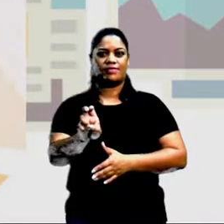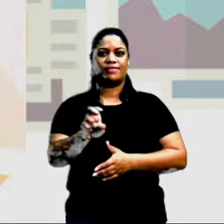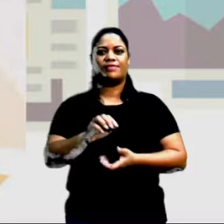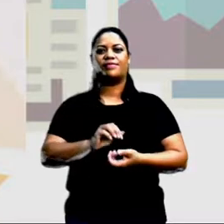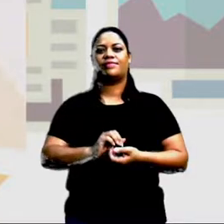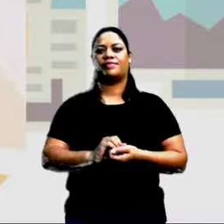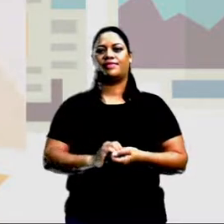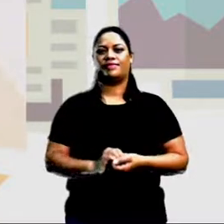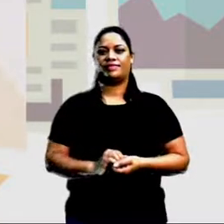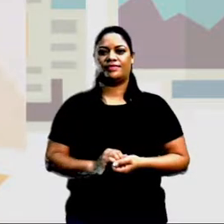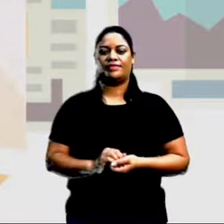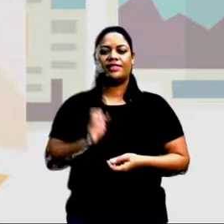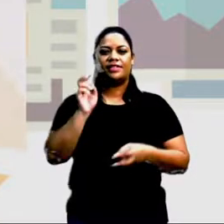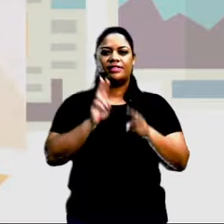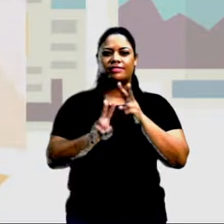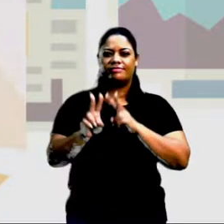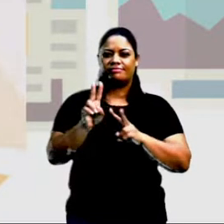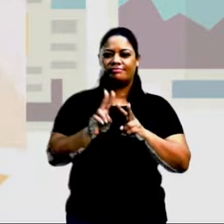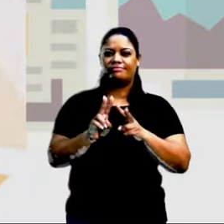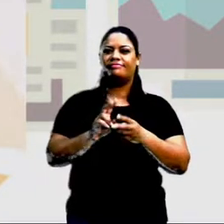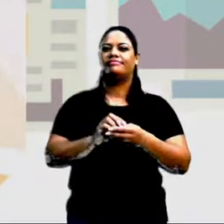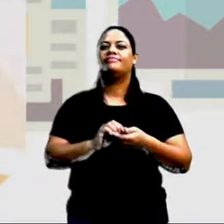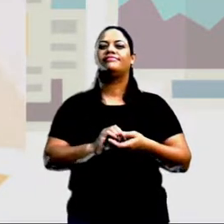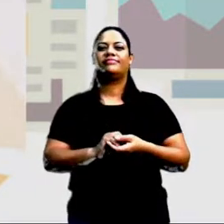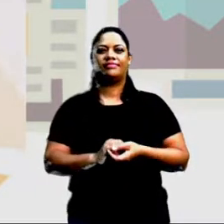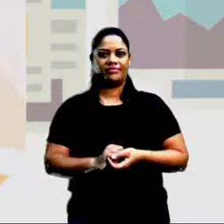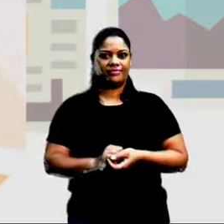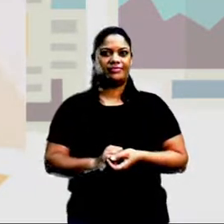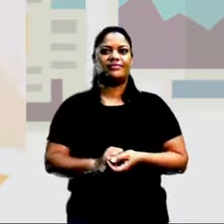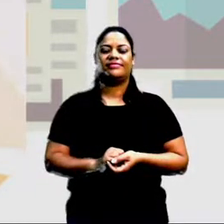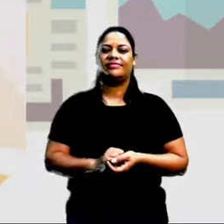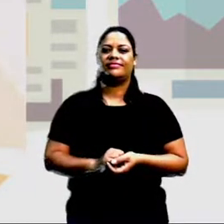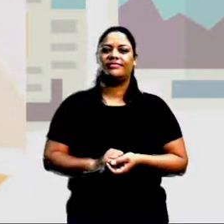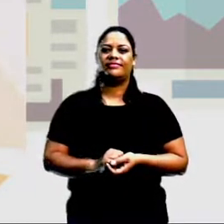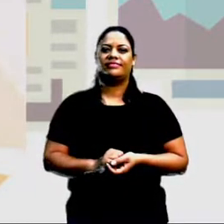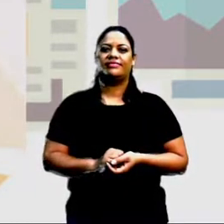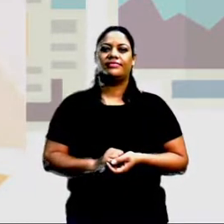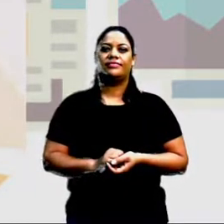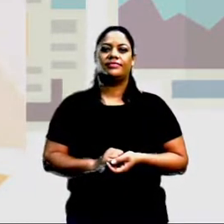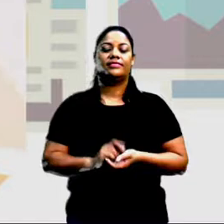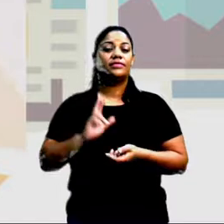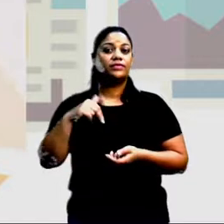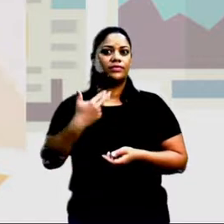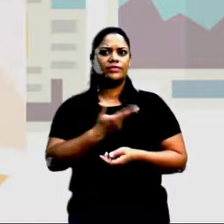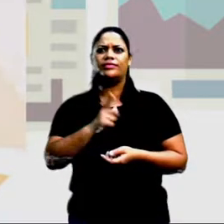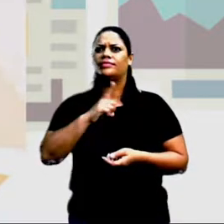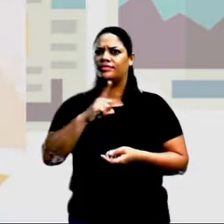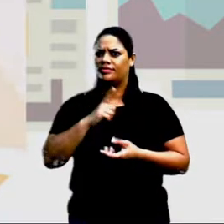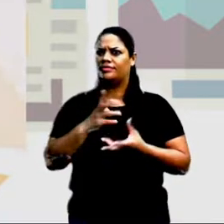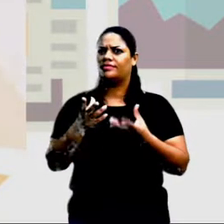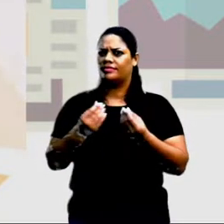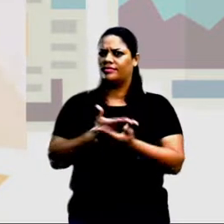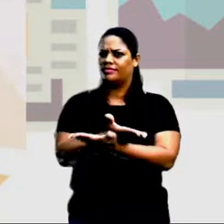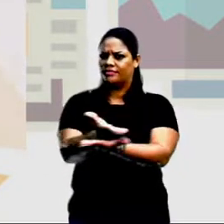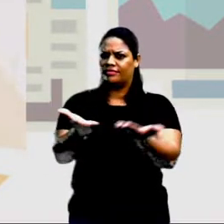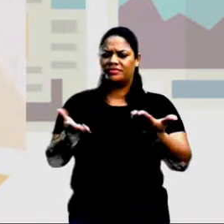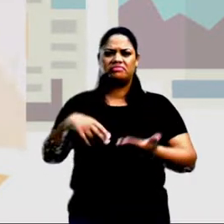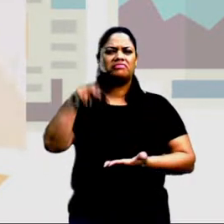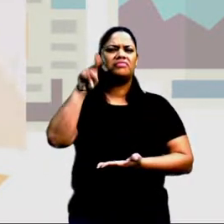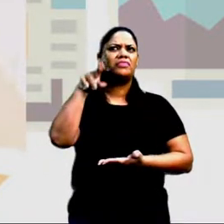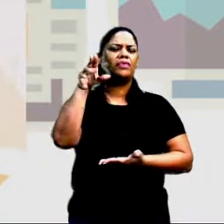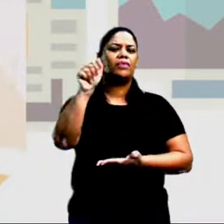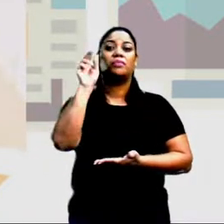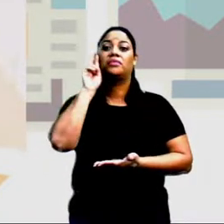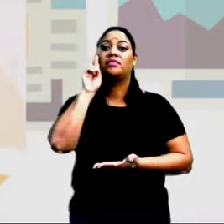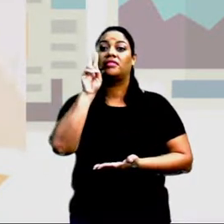né? Objetos desses aí, algum desses objetos, a gente tem um de vocês aí que nunca nem ouviu